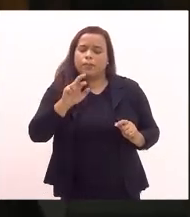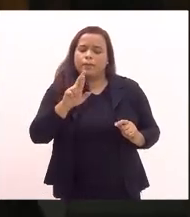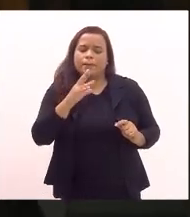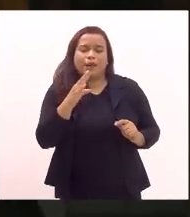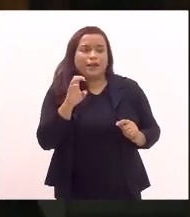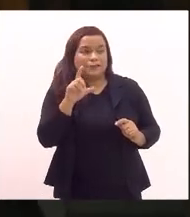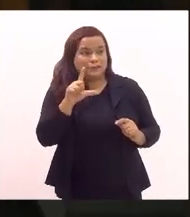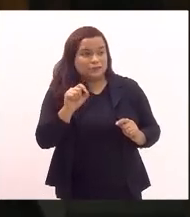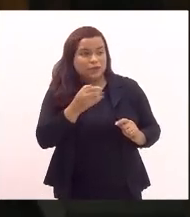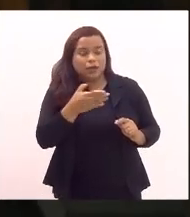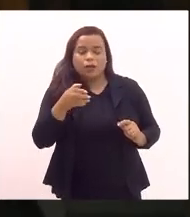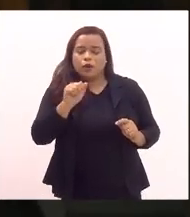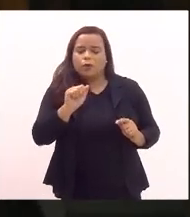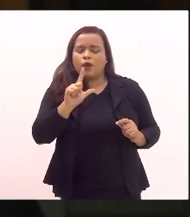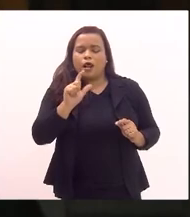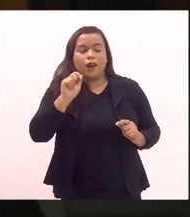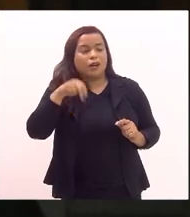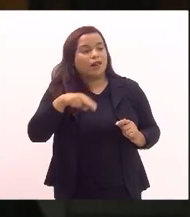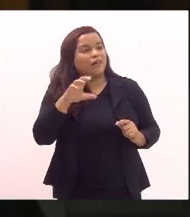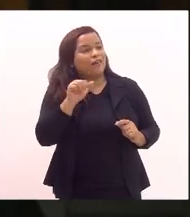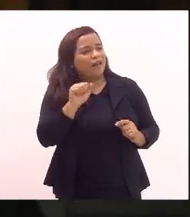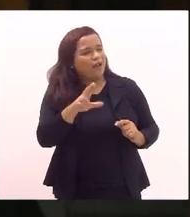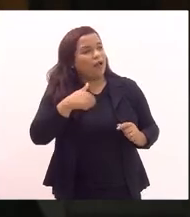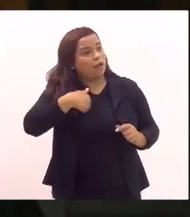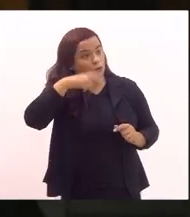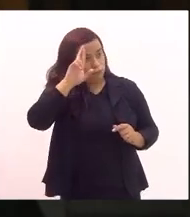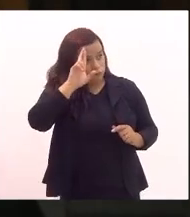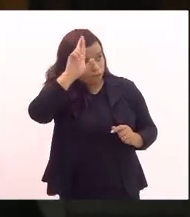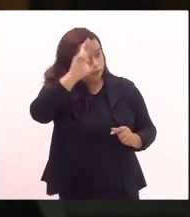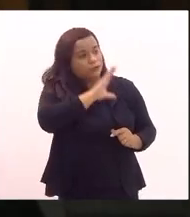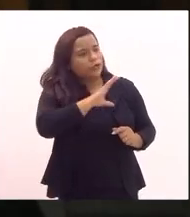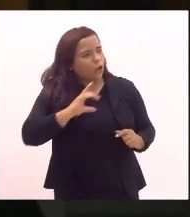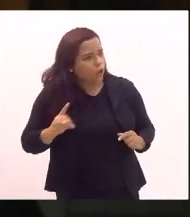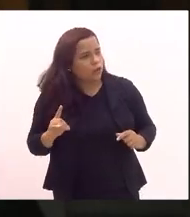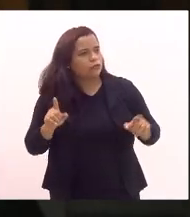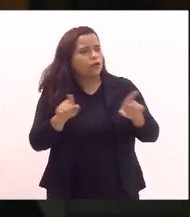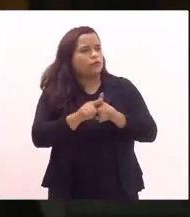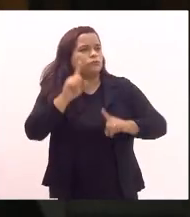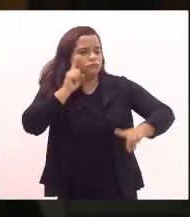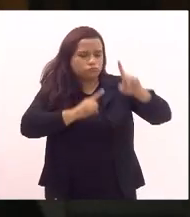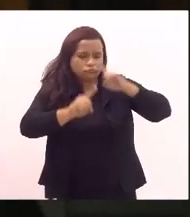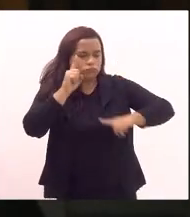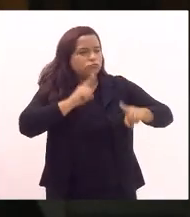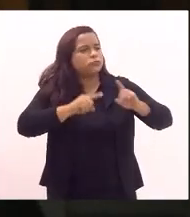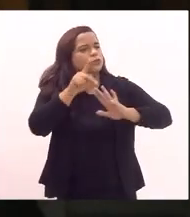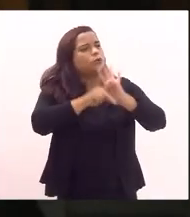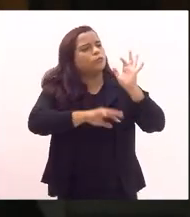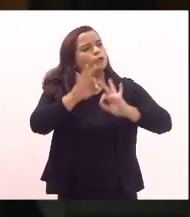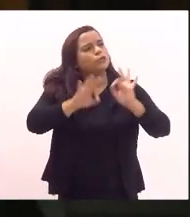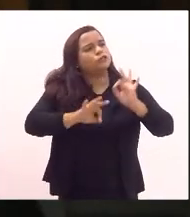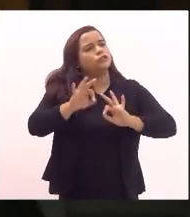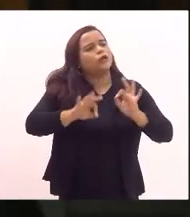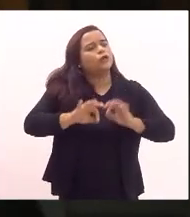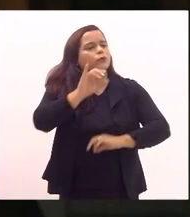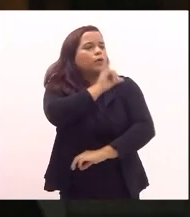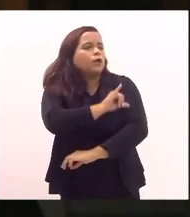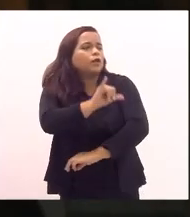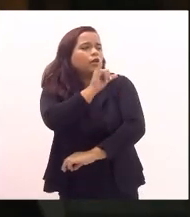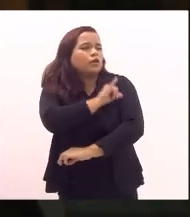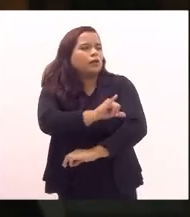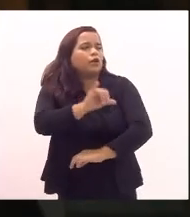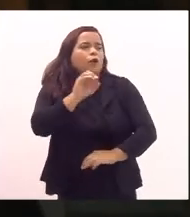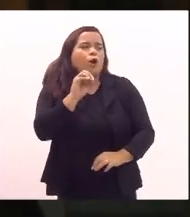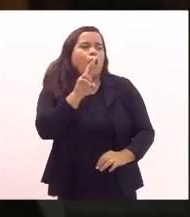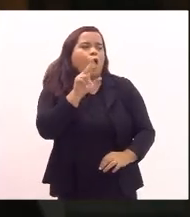eu fui responsável por coordenar e executar o Projeto Rio Orla mas